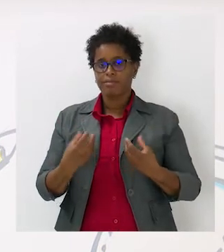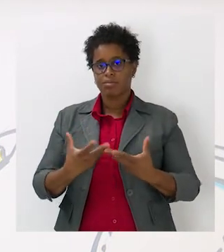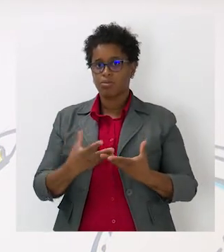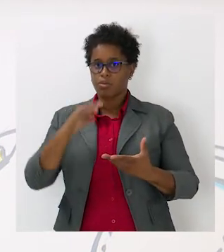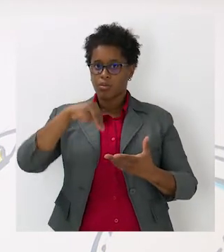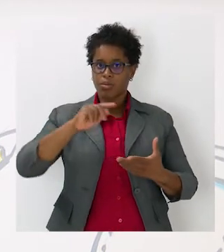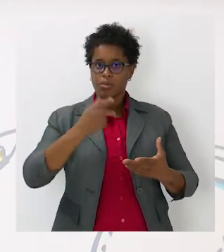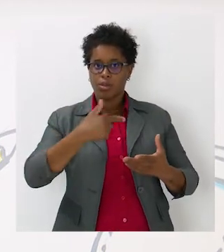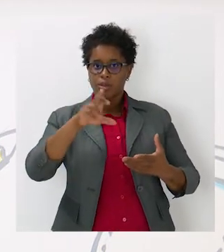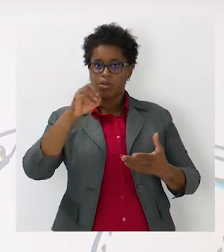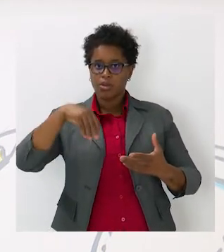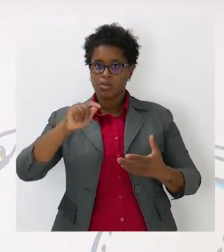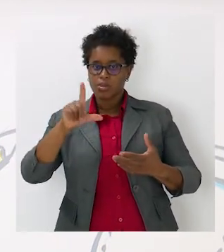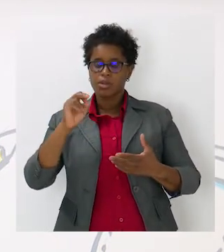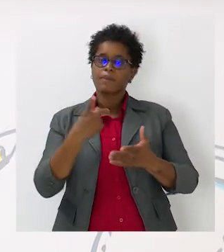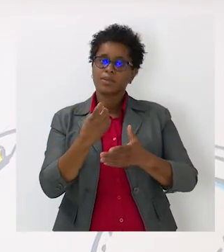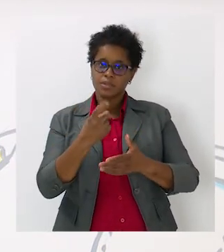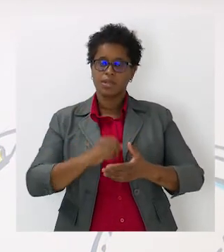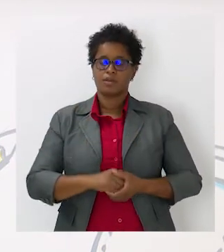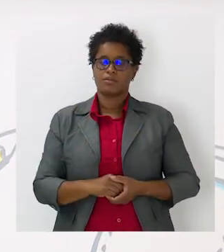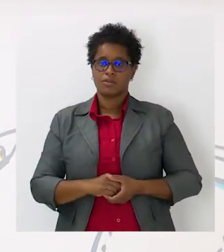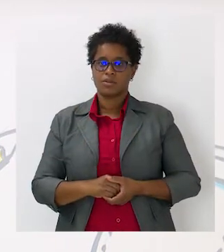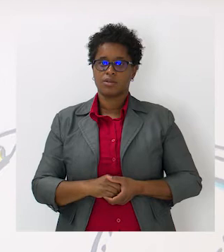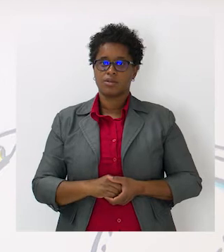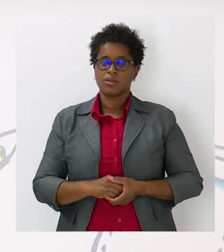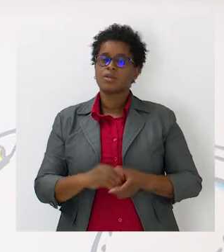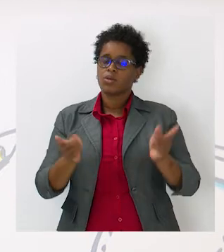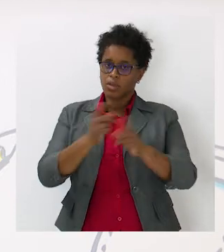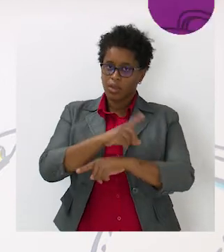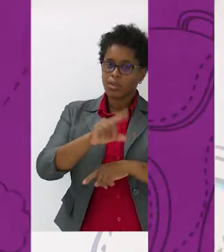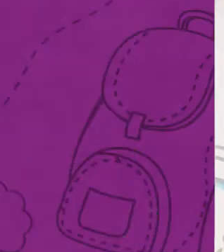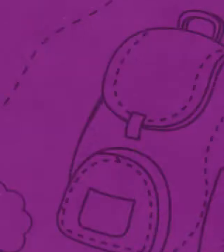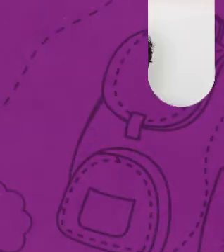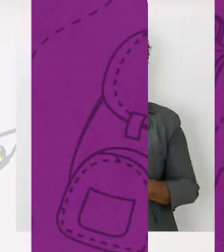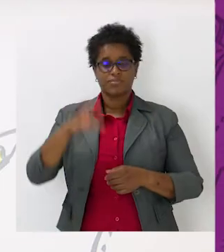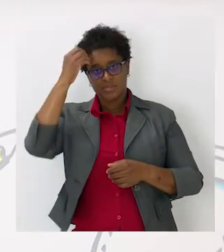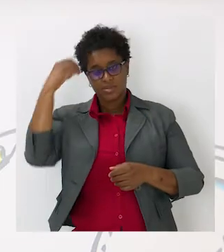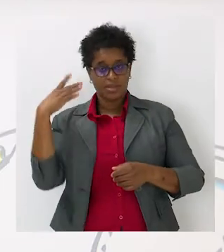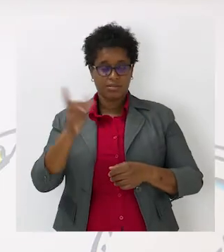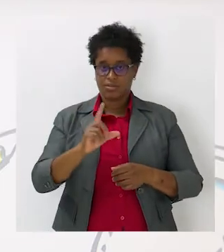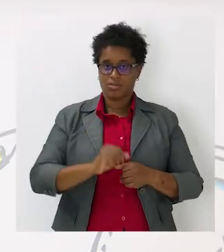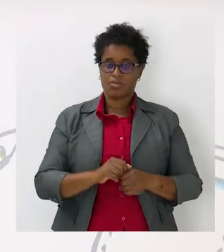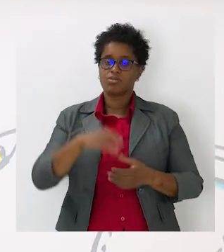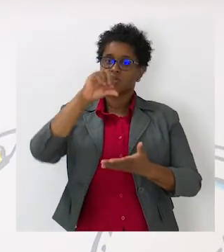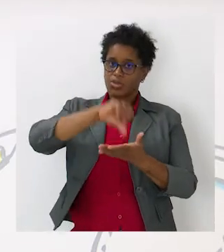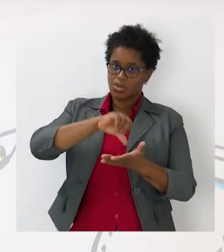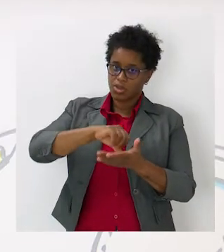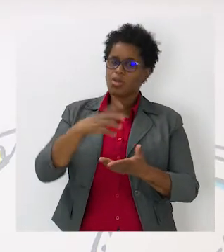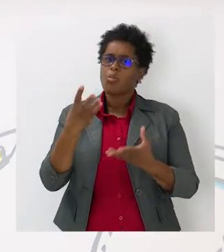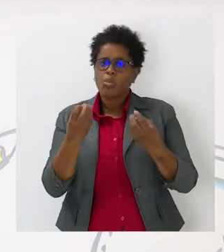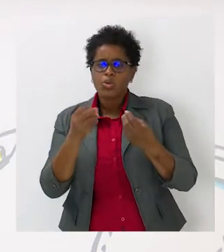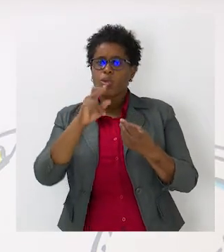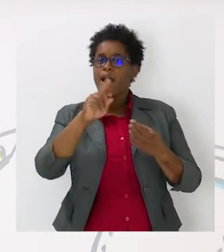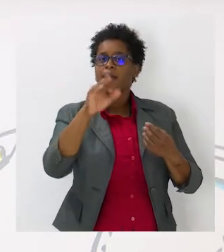tanto metrópole precisava. E vice-versa. Não se esqueçam de